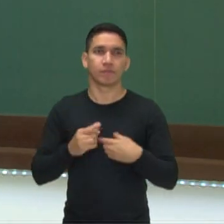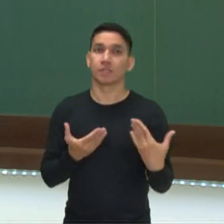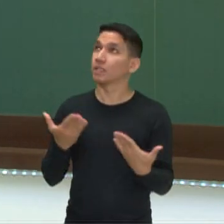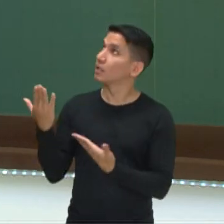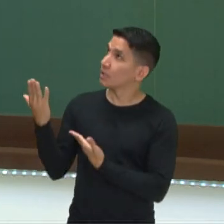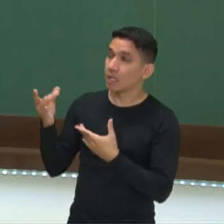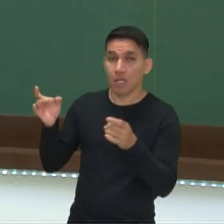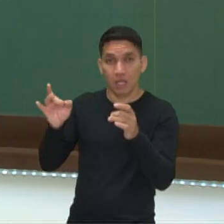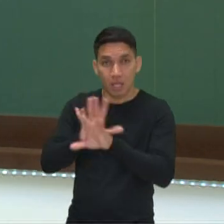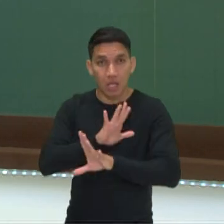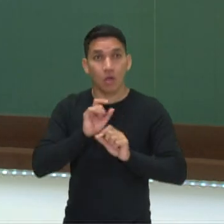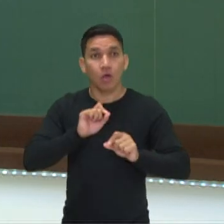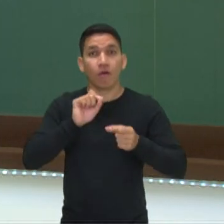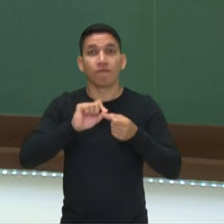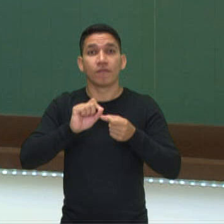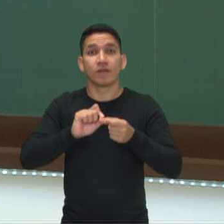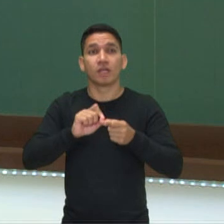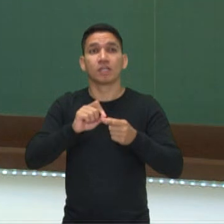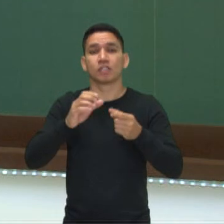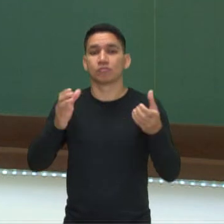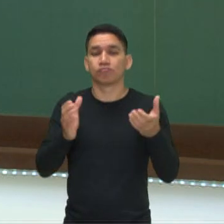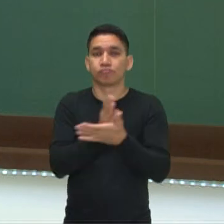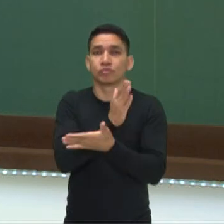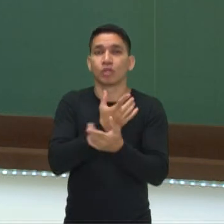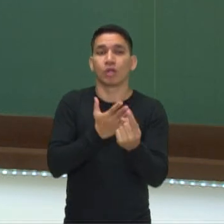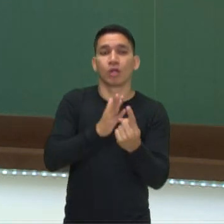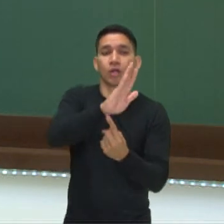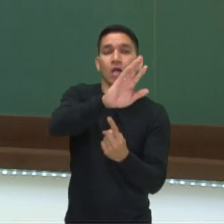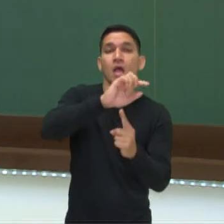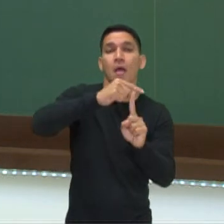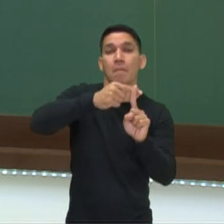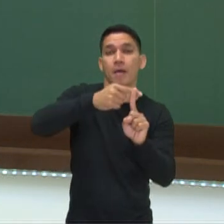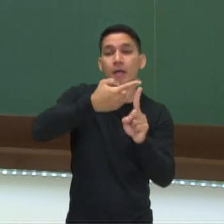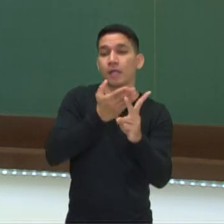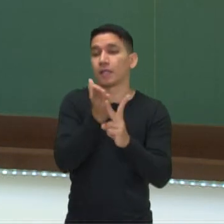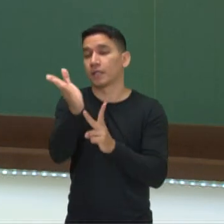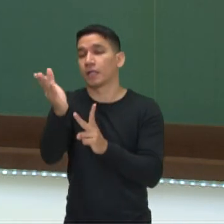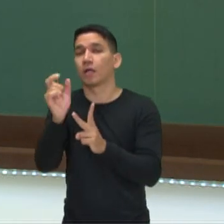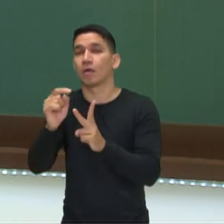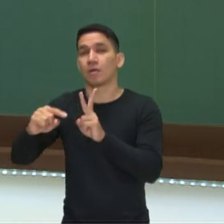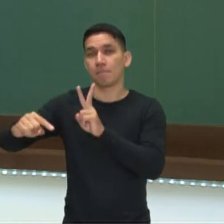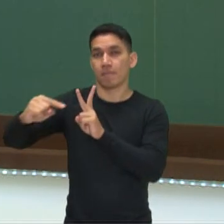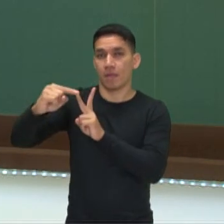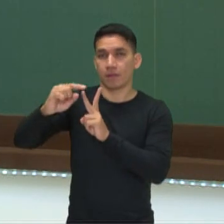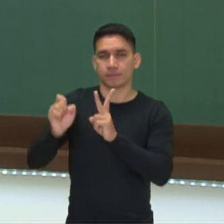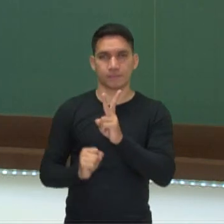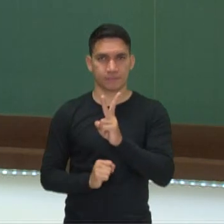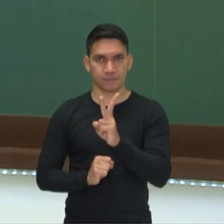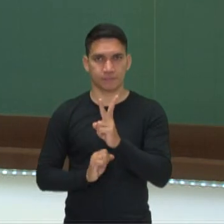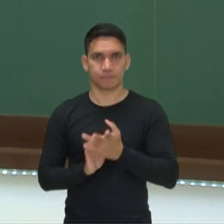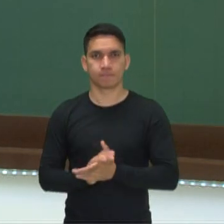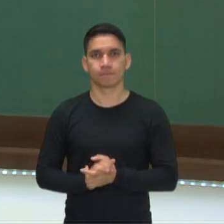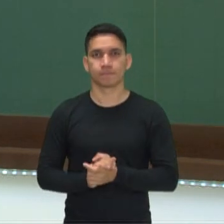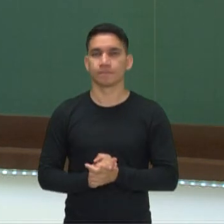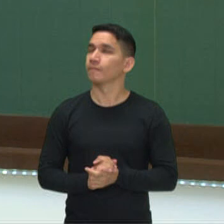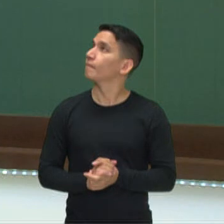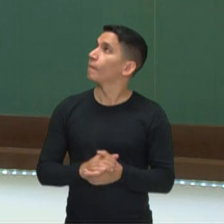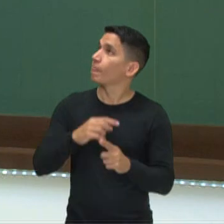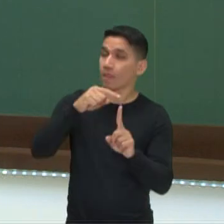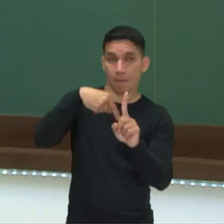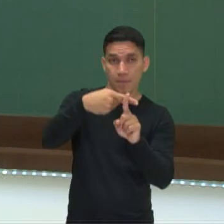isso aqui agora, eu divido em duas, né? Uma utilizando o sinal de mais e a outra utilizando o sinal de menos. Então, 0